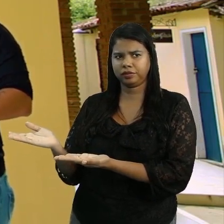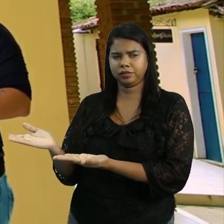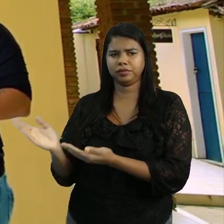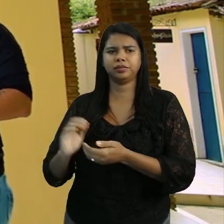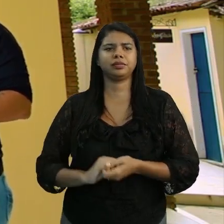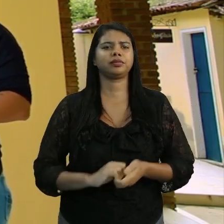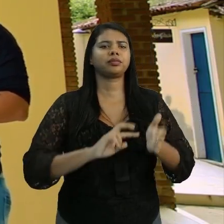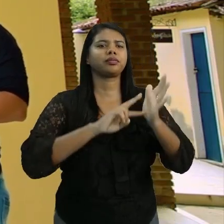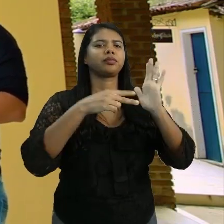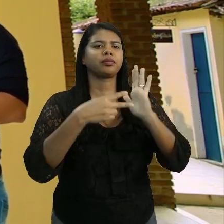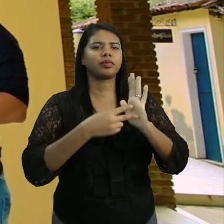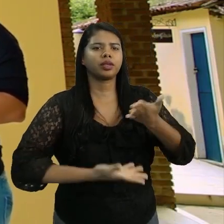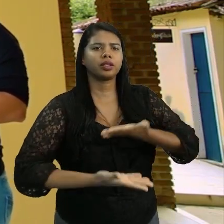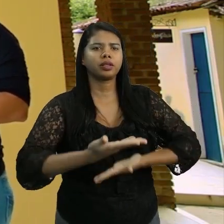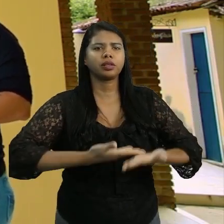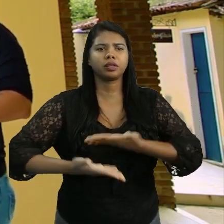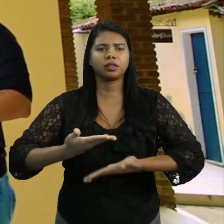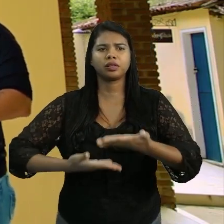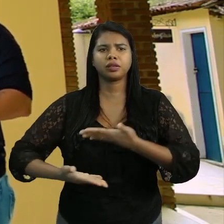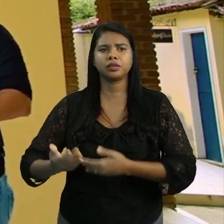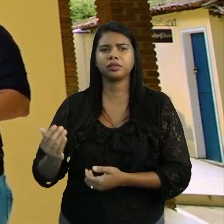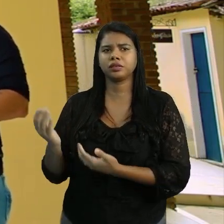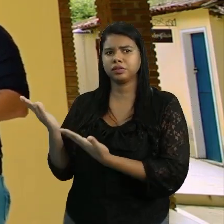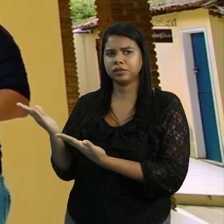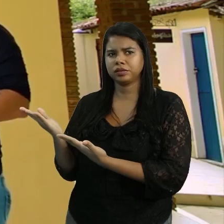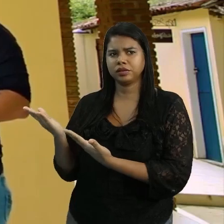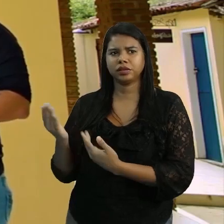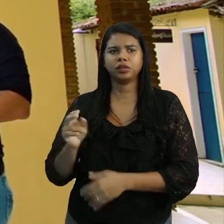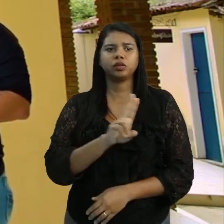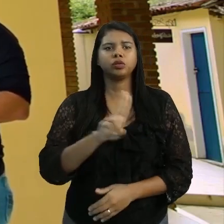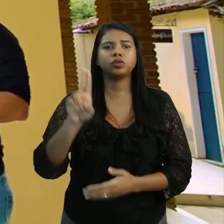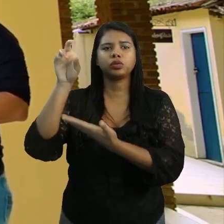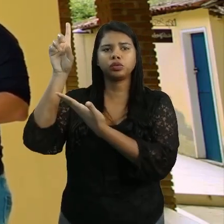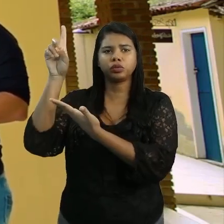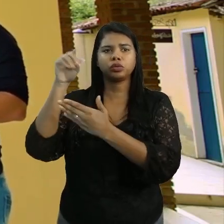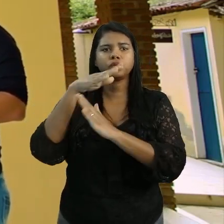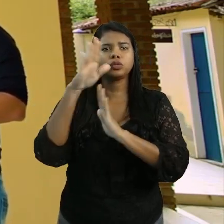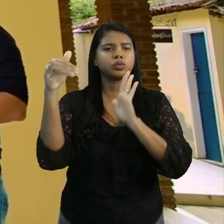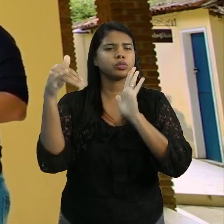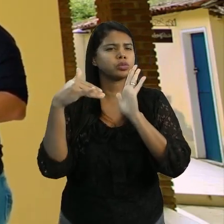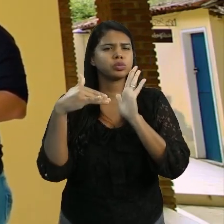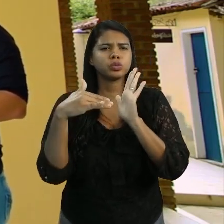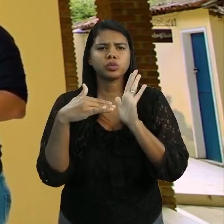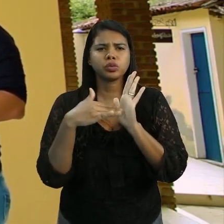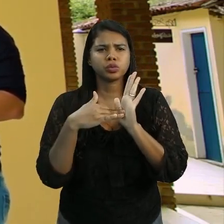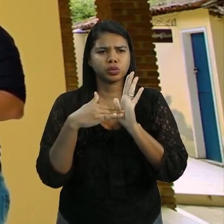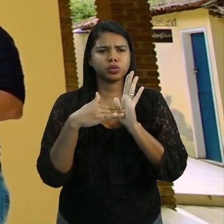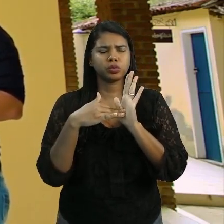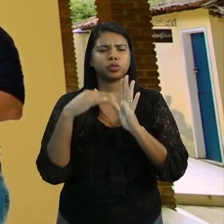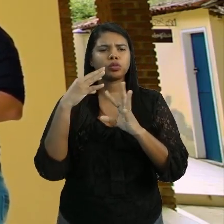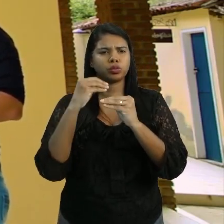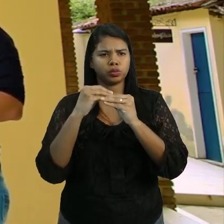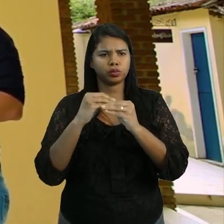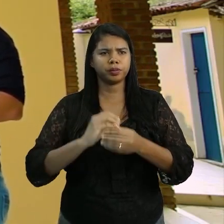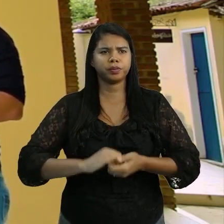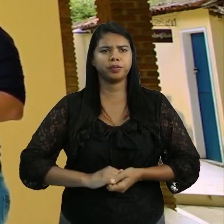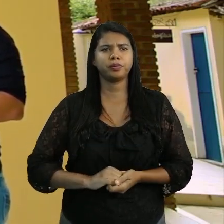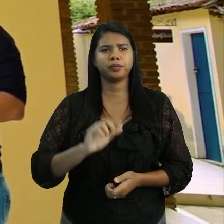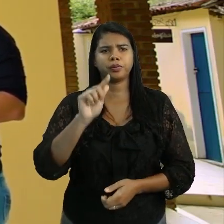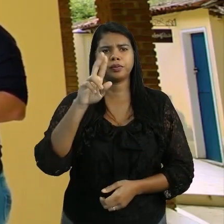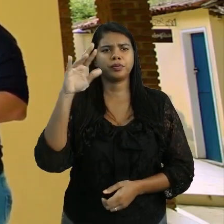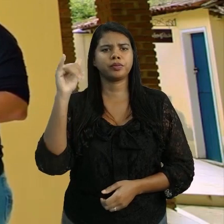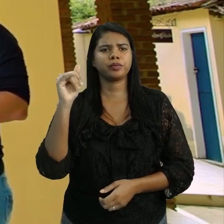com Hare Krishna. Então tem essa parte da simbologia. Então, mas o Guru, o Krishna, tudo bem, seria uma espécie de quê? E o